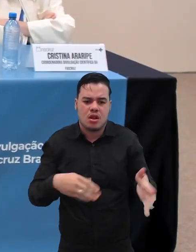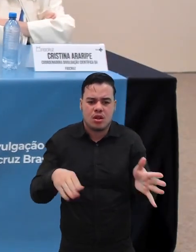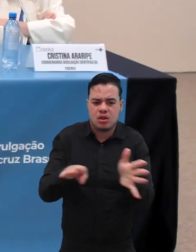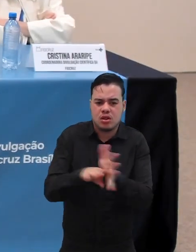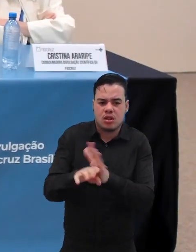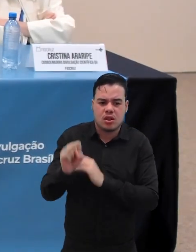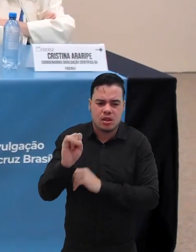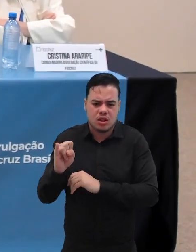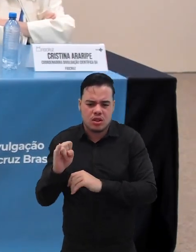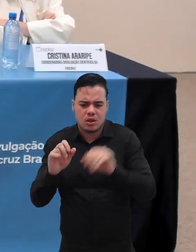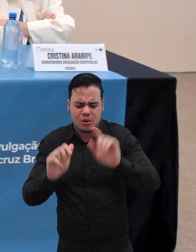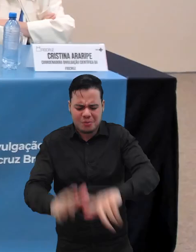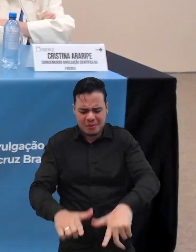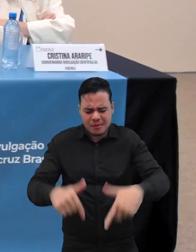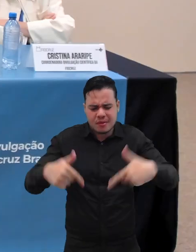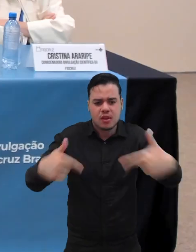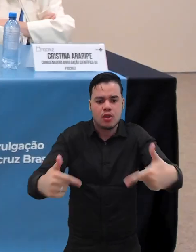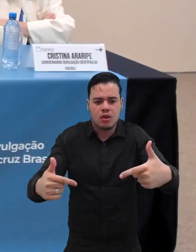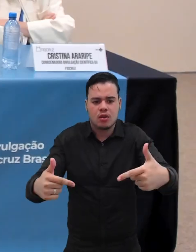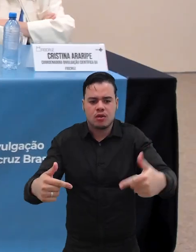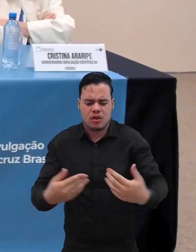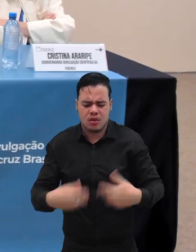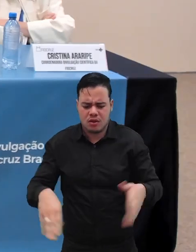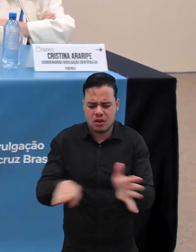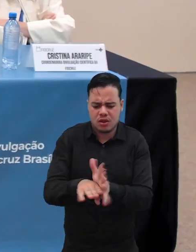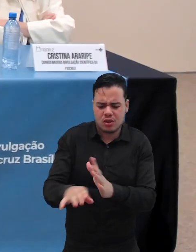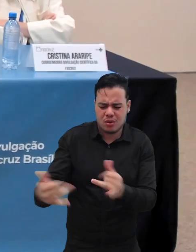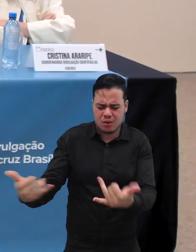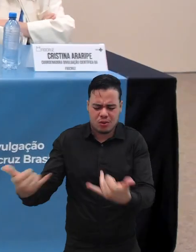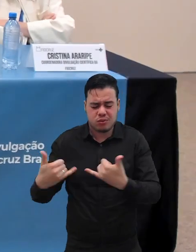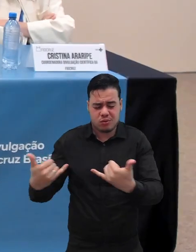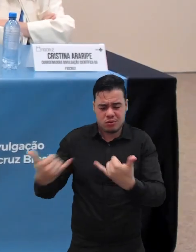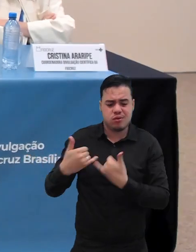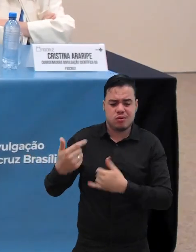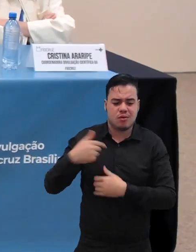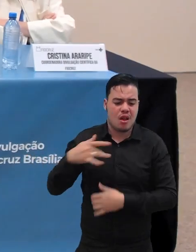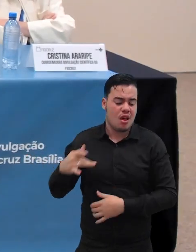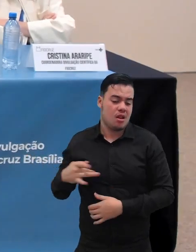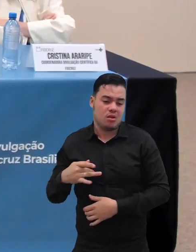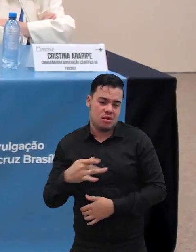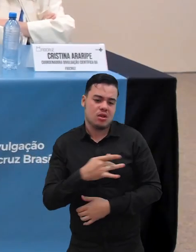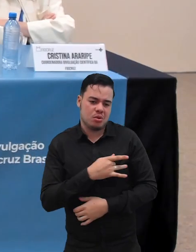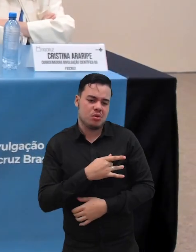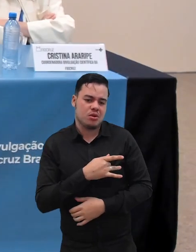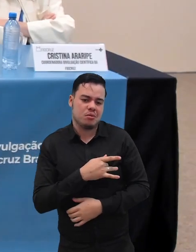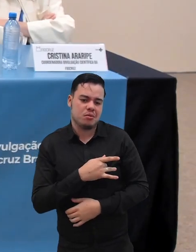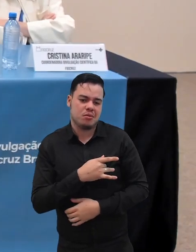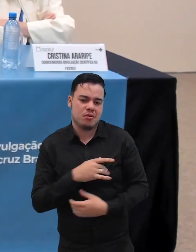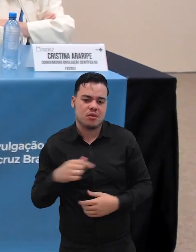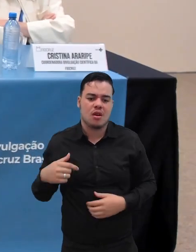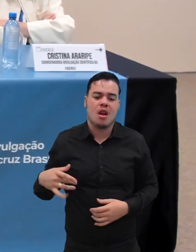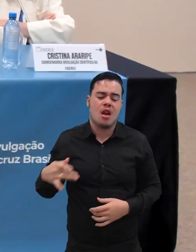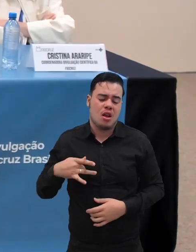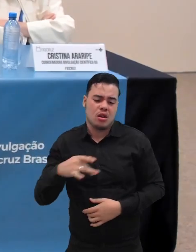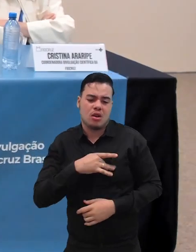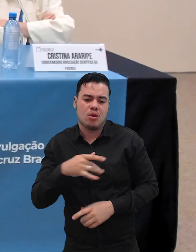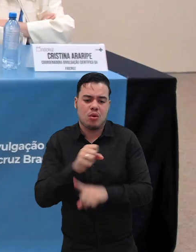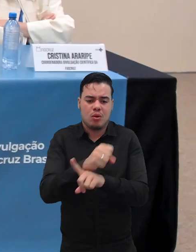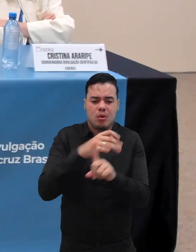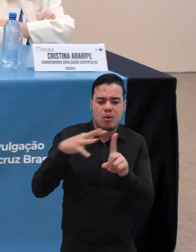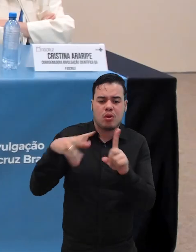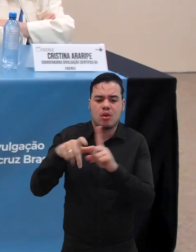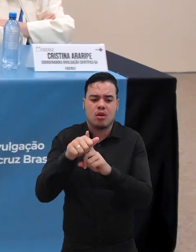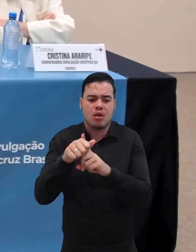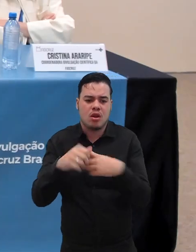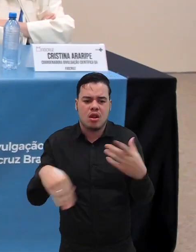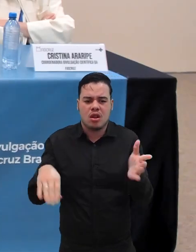gente não enfrenta, né, isso há um prejuízo enorme para a saúde, né, para a saúde da população no momento em que ela recebe